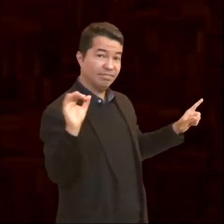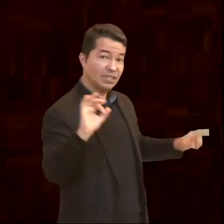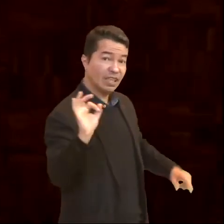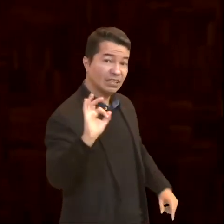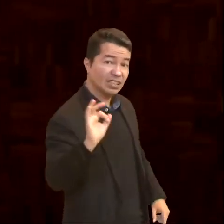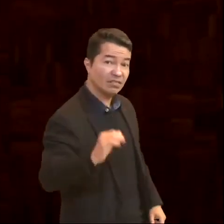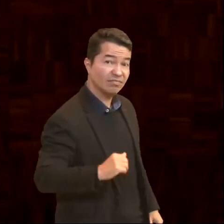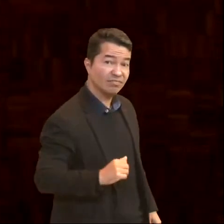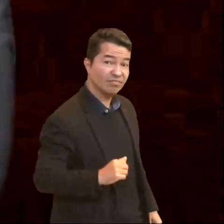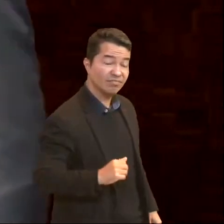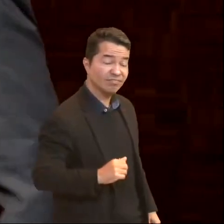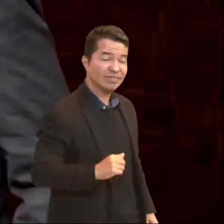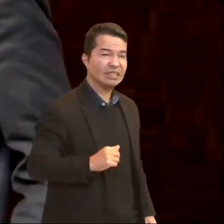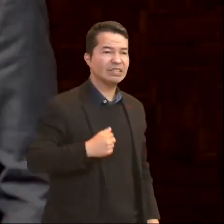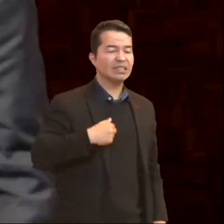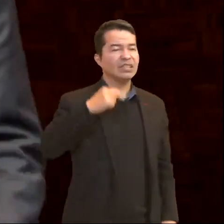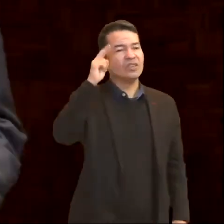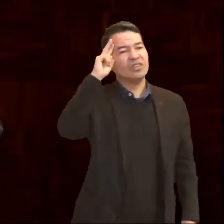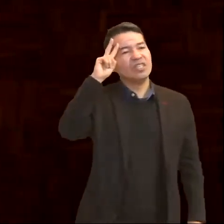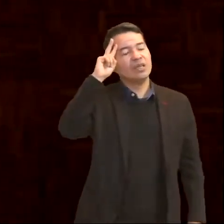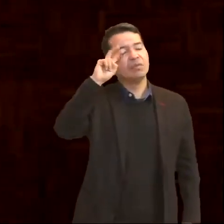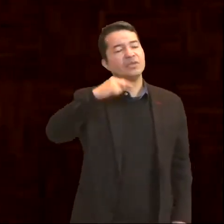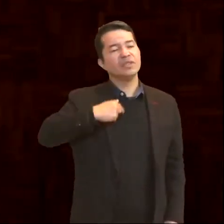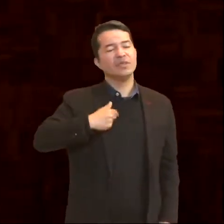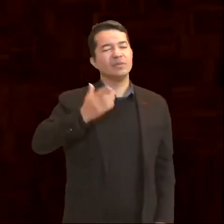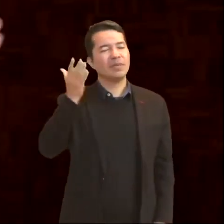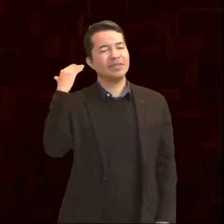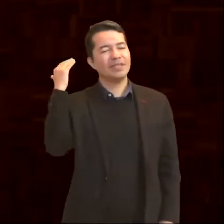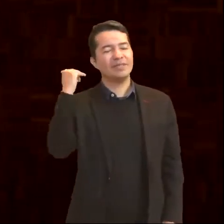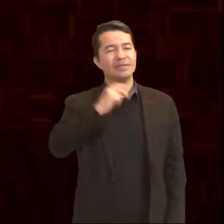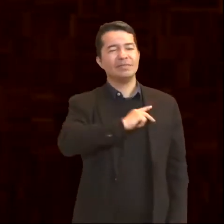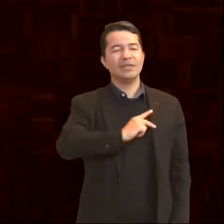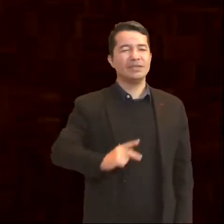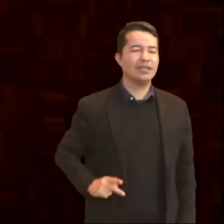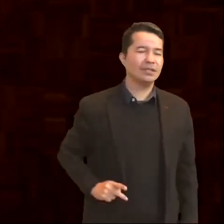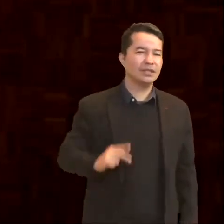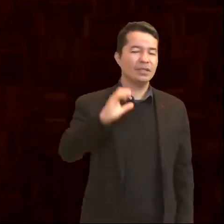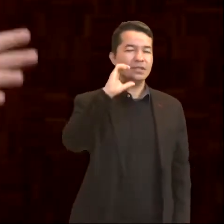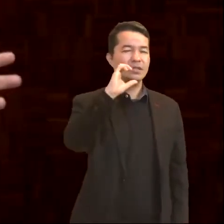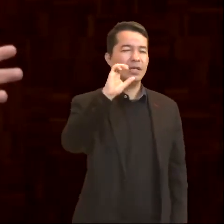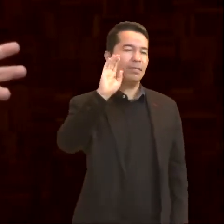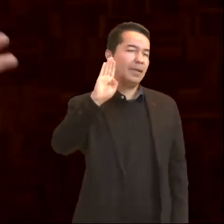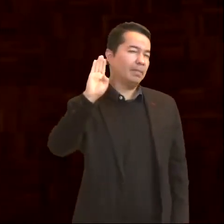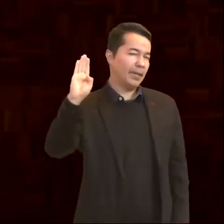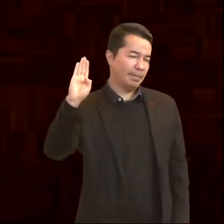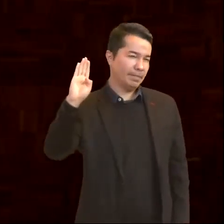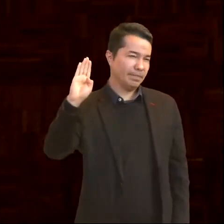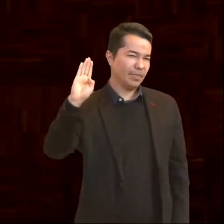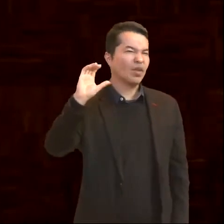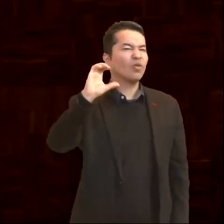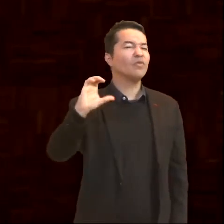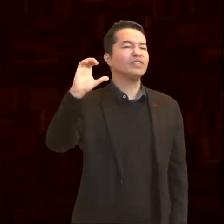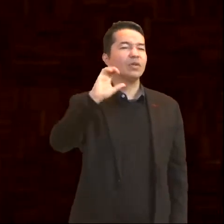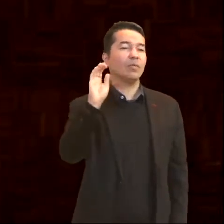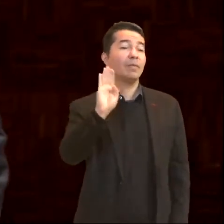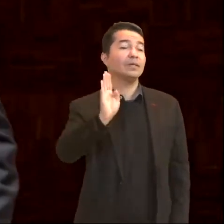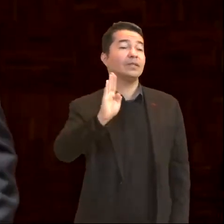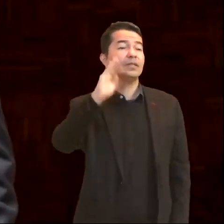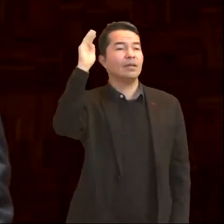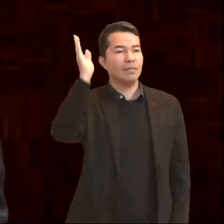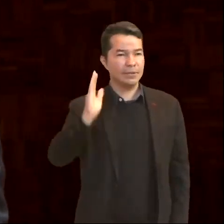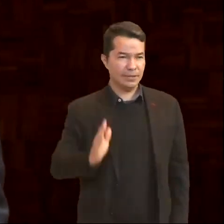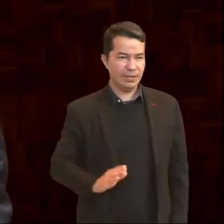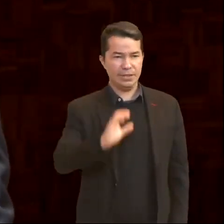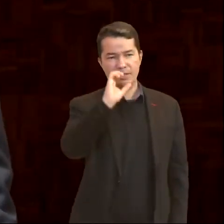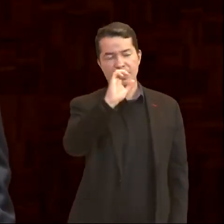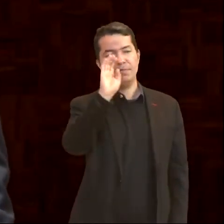era presidente da Convenção Batista Brasileira, e a gente se reuniu lá com as nossas missões, missões nacionais, missões mundiais,